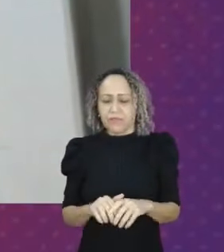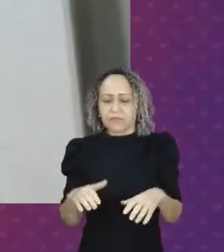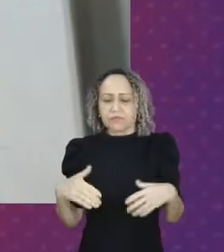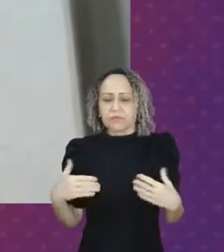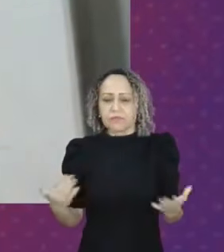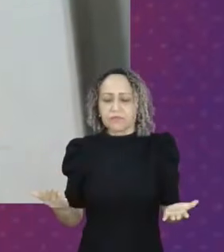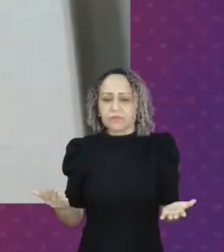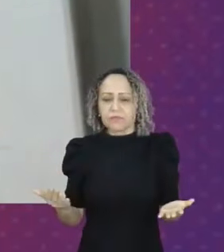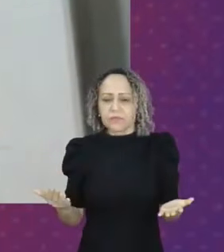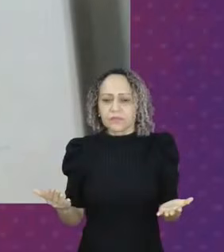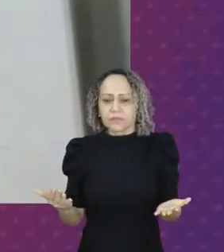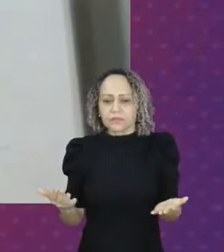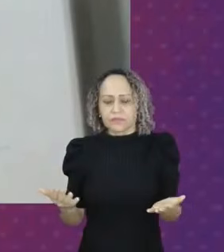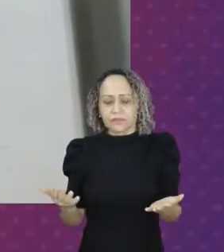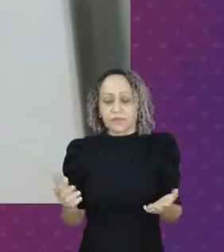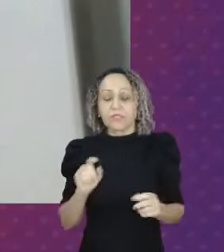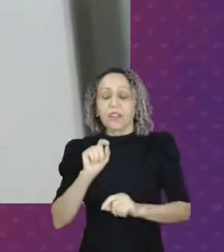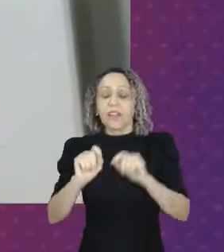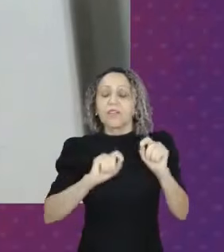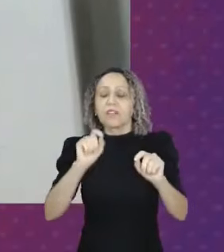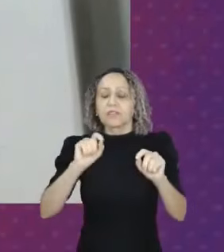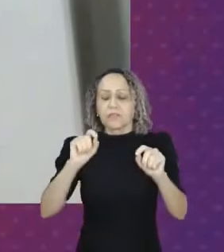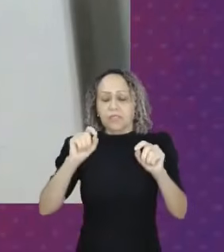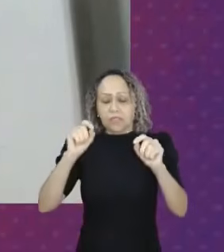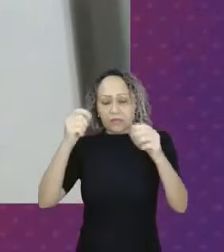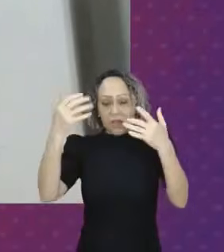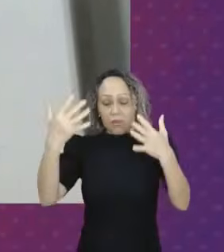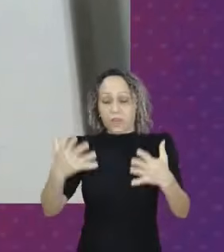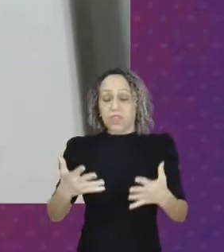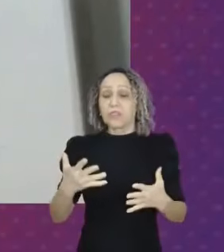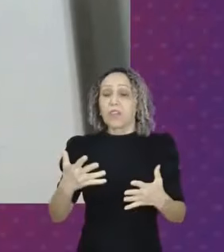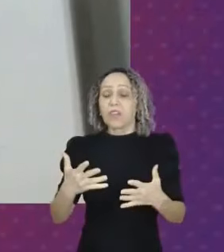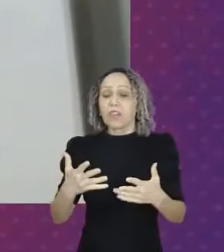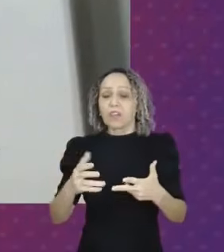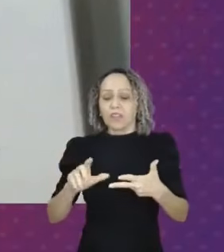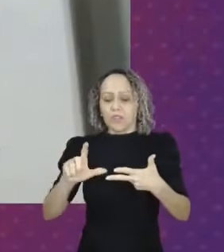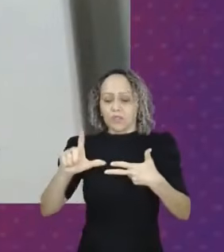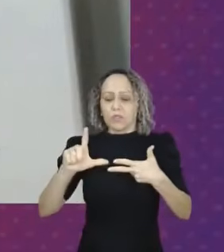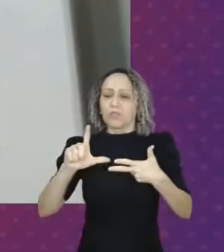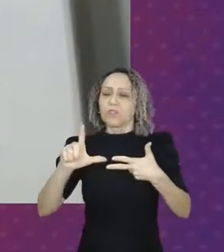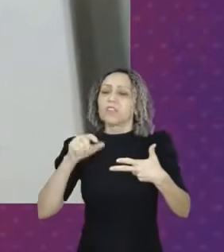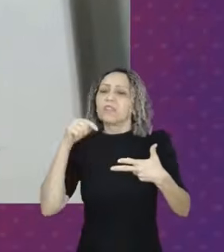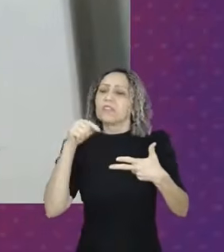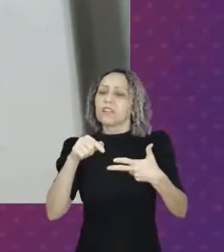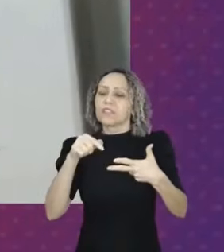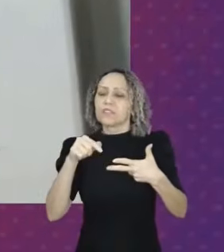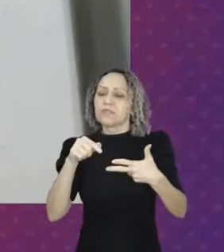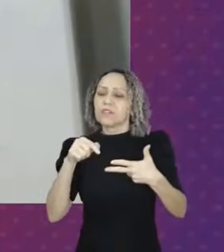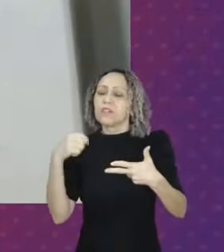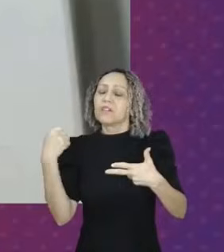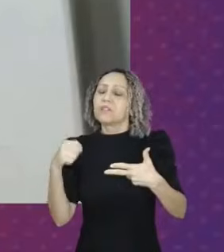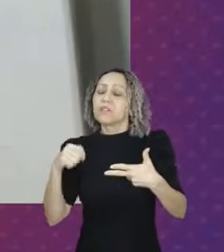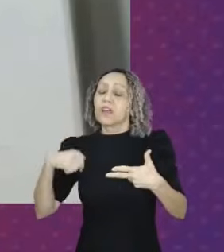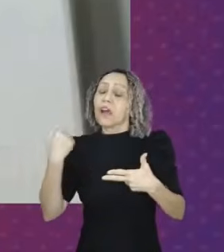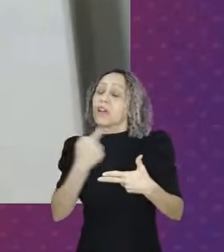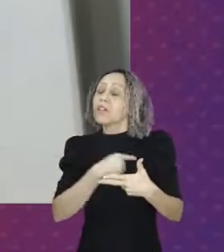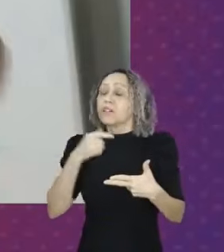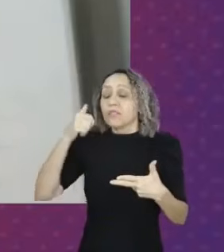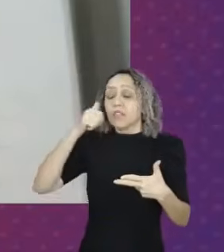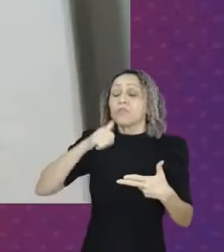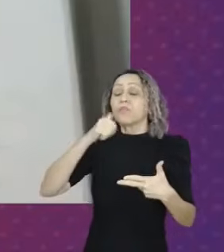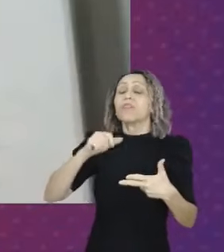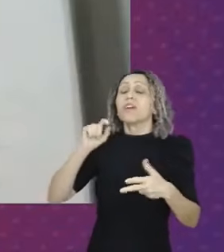consideração. E aí, falando especificamente do Poder Legislativo, é importante que ele faça esse contraponto, que as nossas mulheres